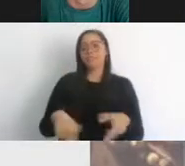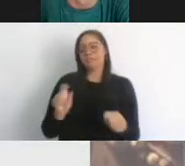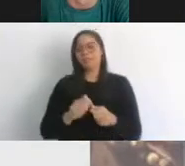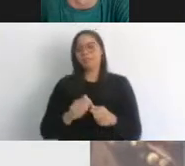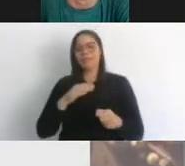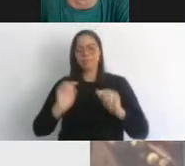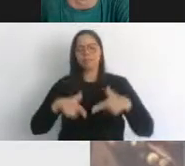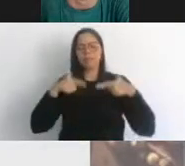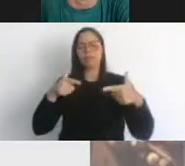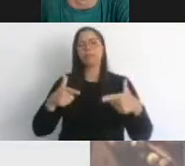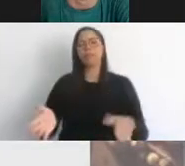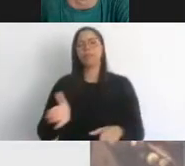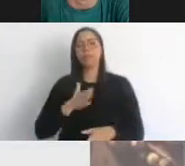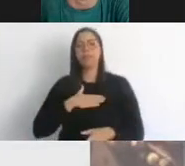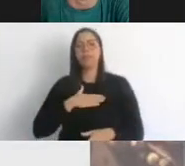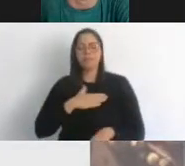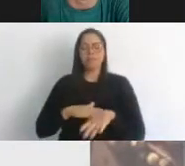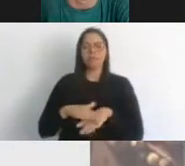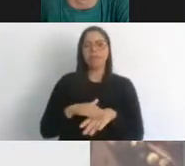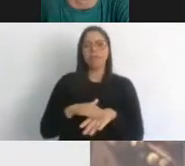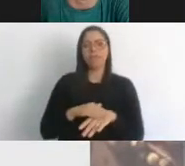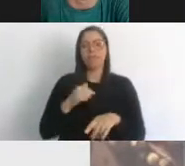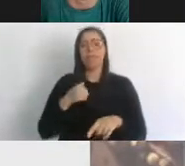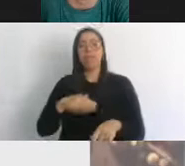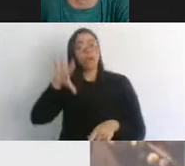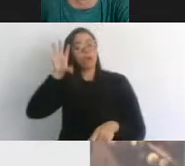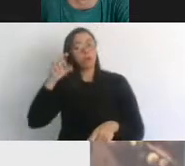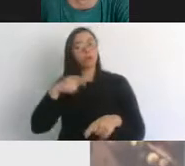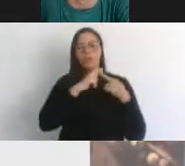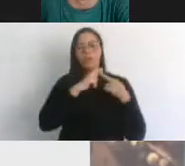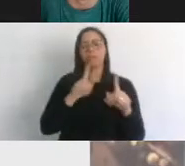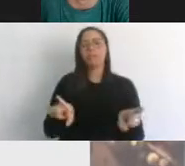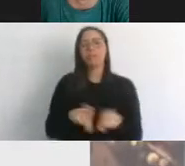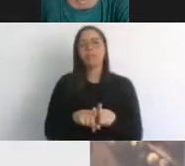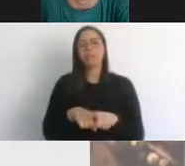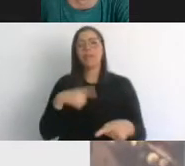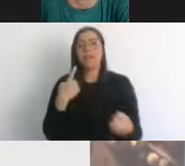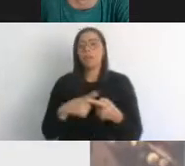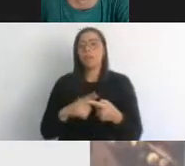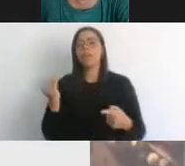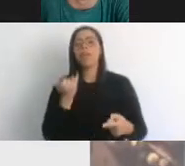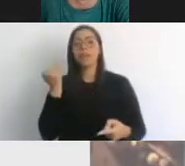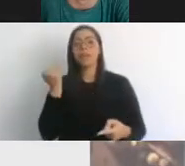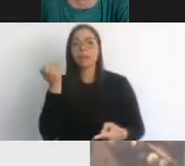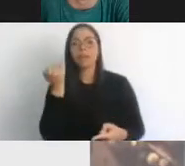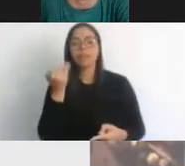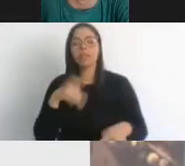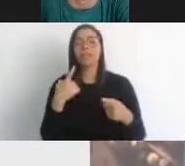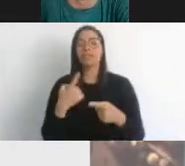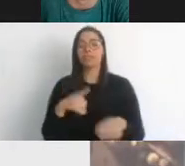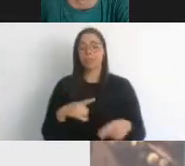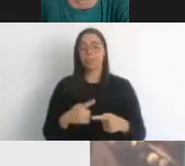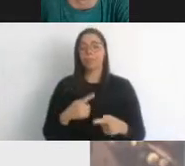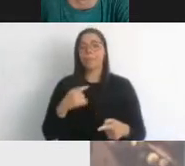Mas eu respeito eu escuto e eu respeito o que que é válido isso porque extremamente